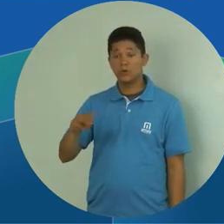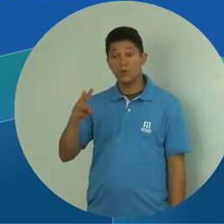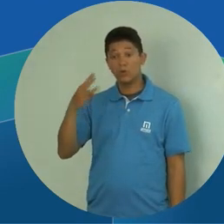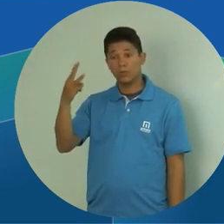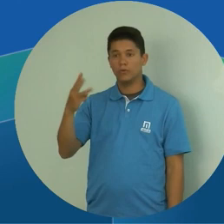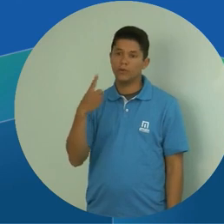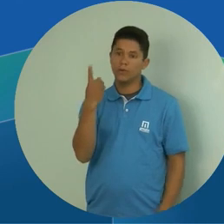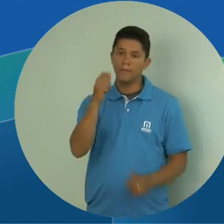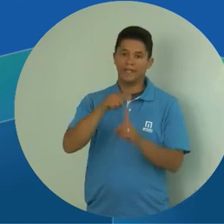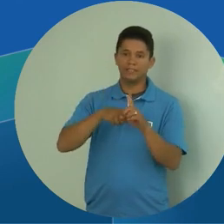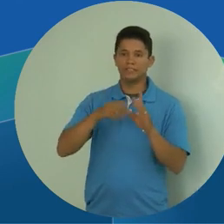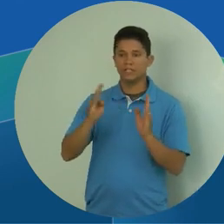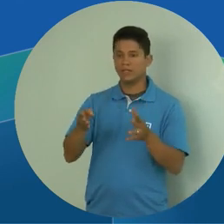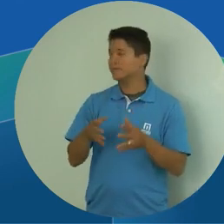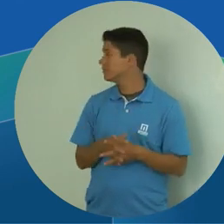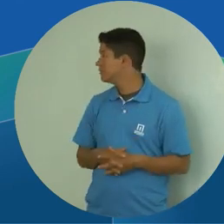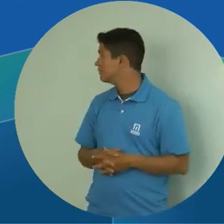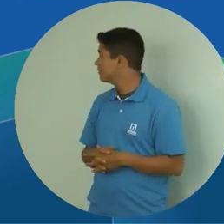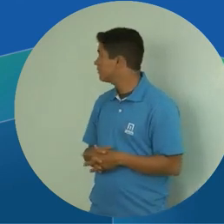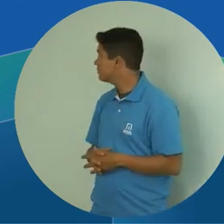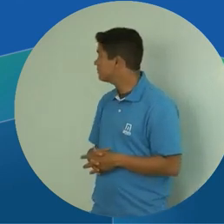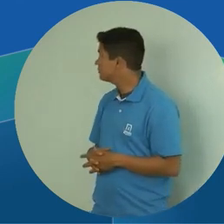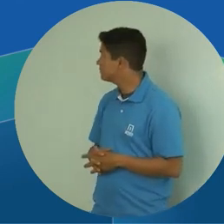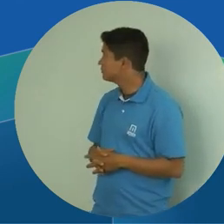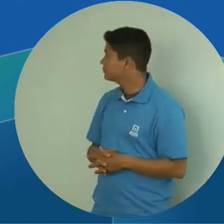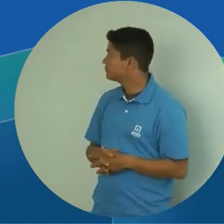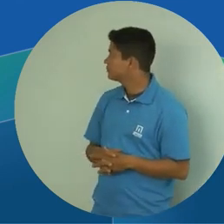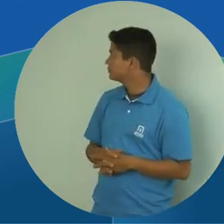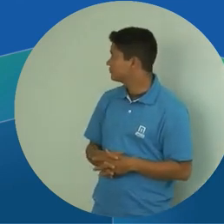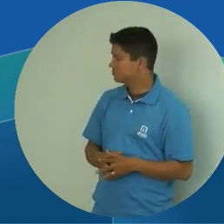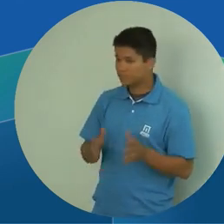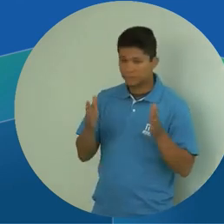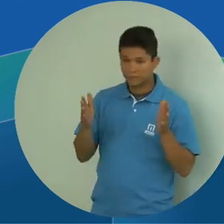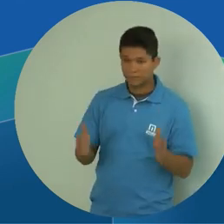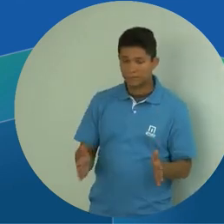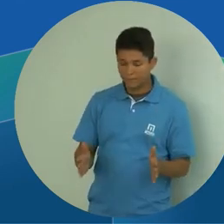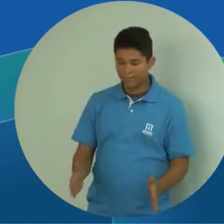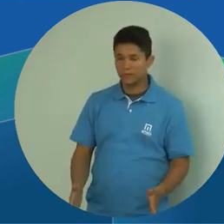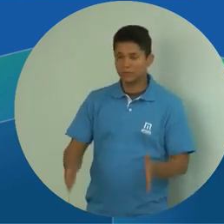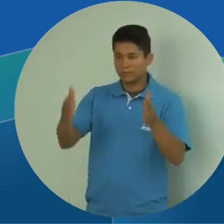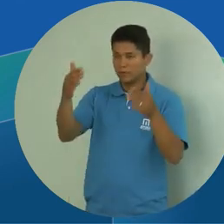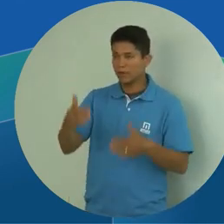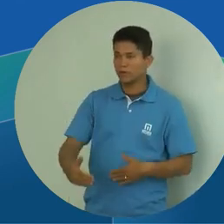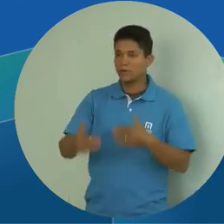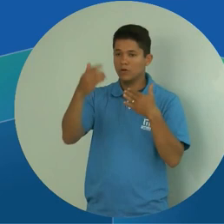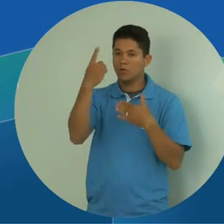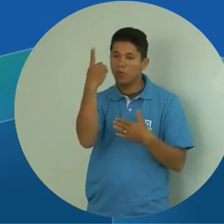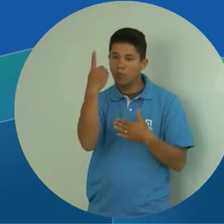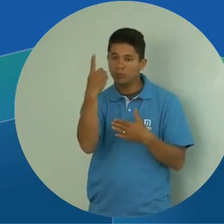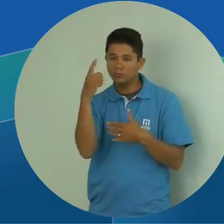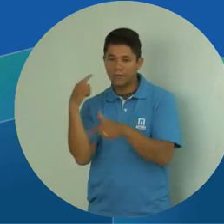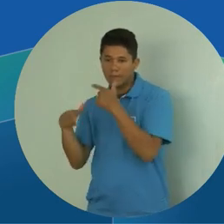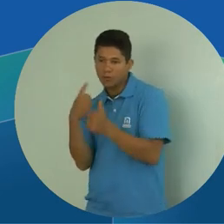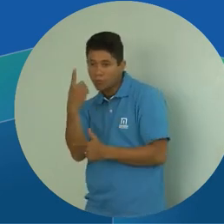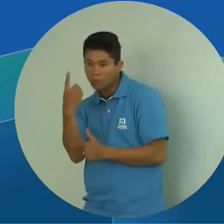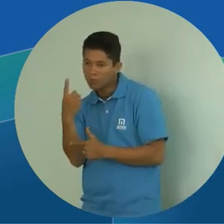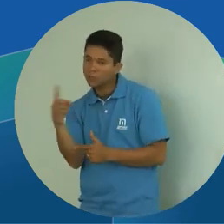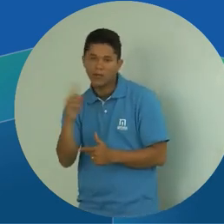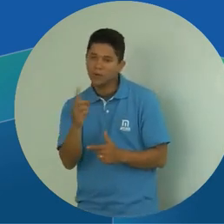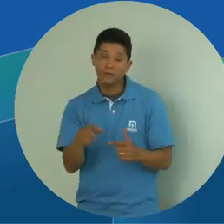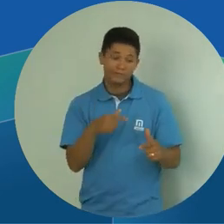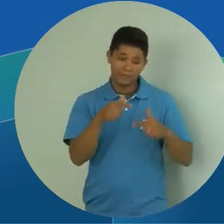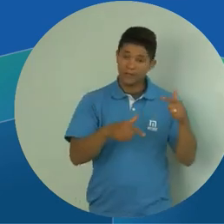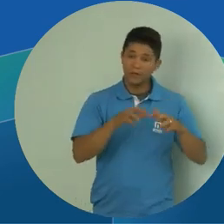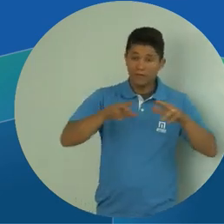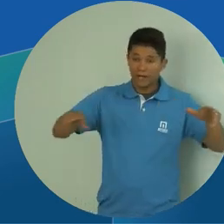Isso que é o... Na hora que a gente pega aqui, é porque aqui os blocos não vão... Não era uma única frente. Então, quando a gente chegou mais no final